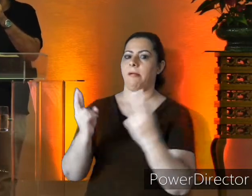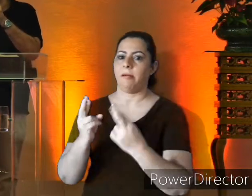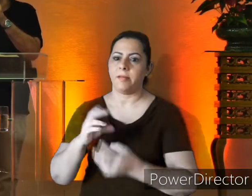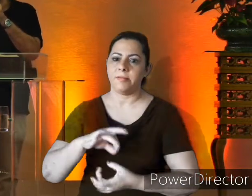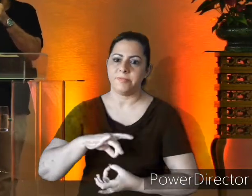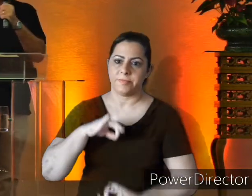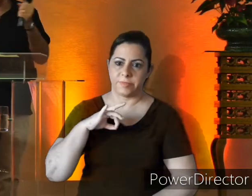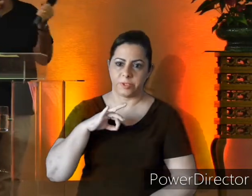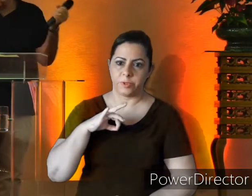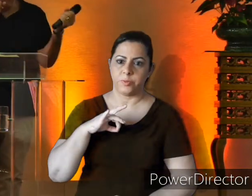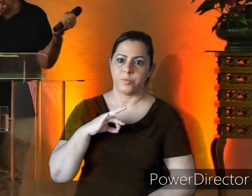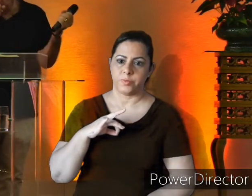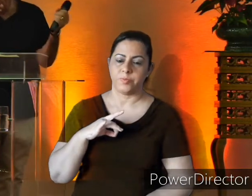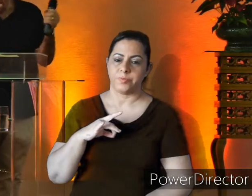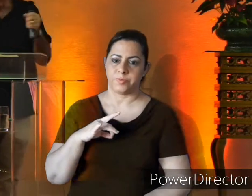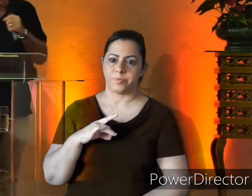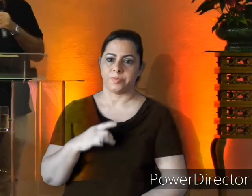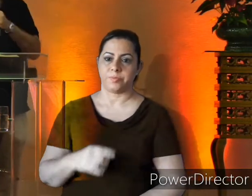reino espiritual.